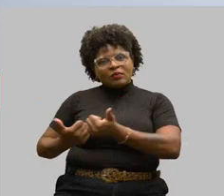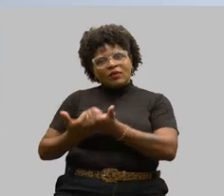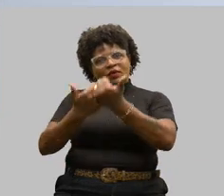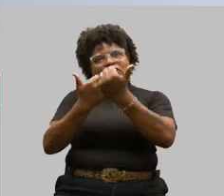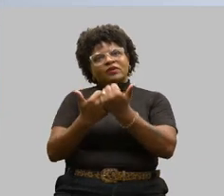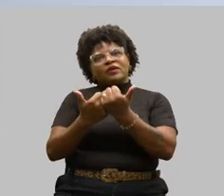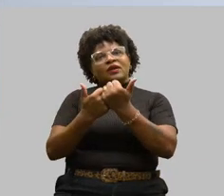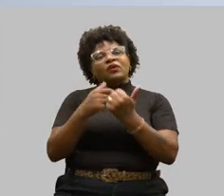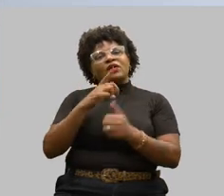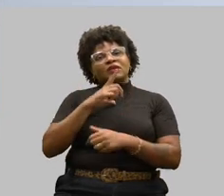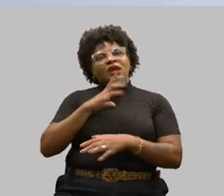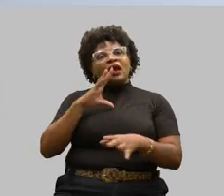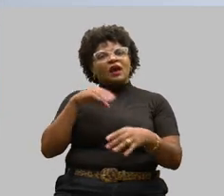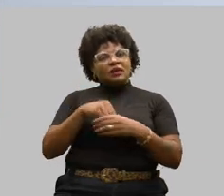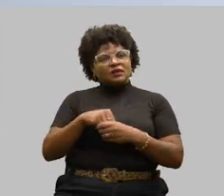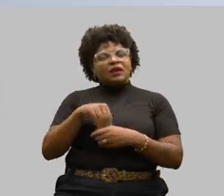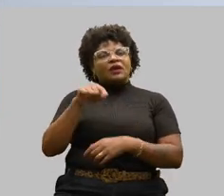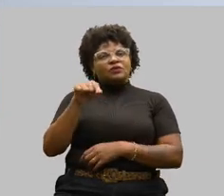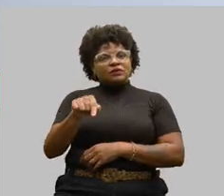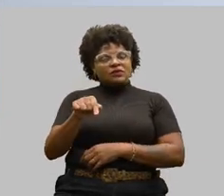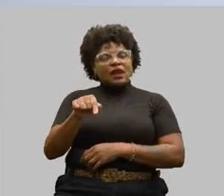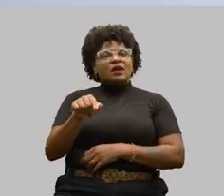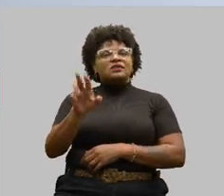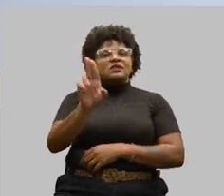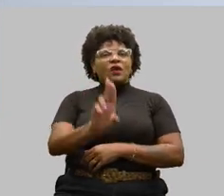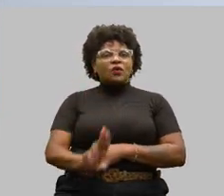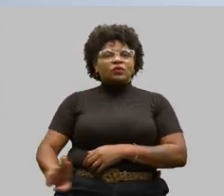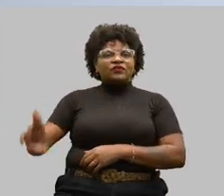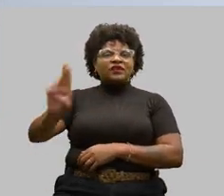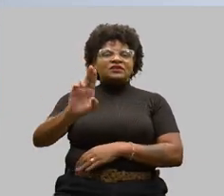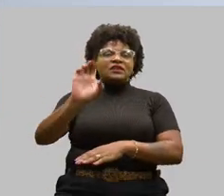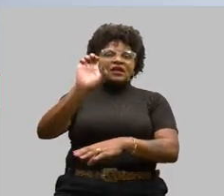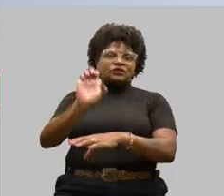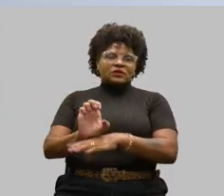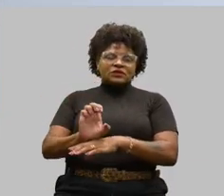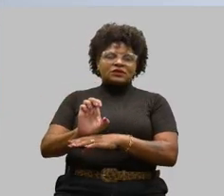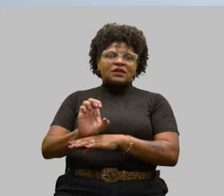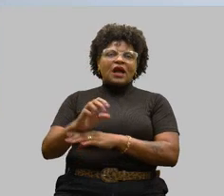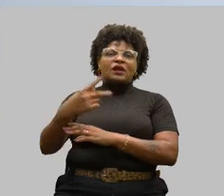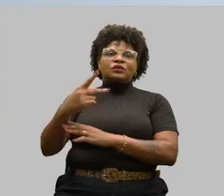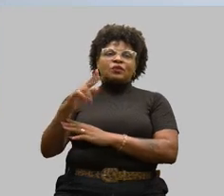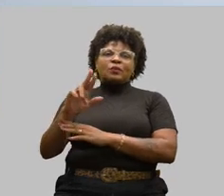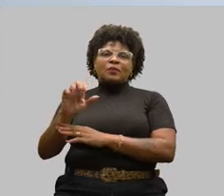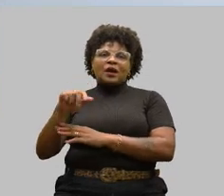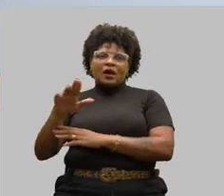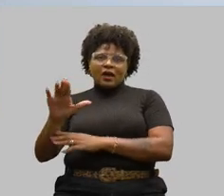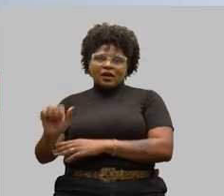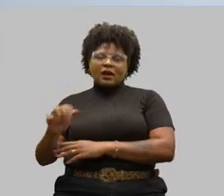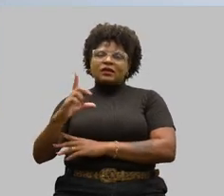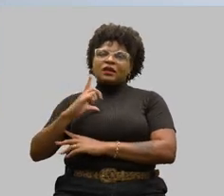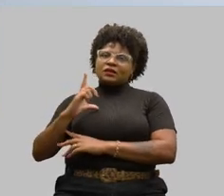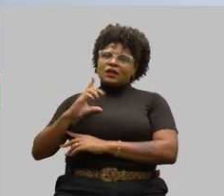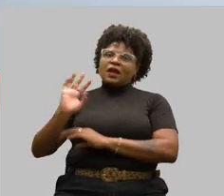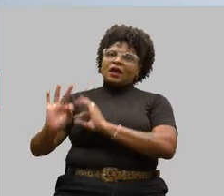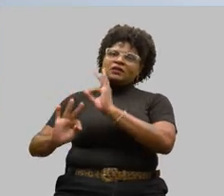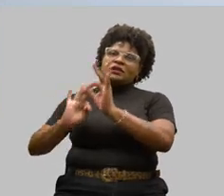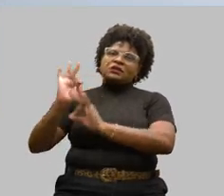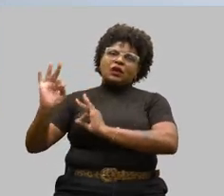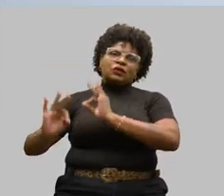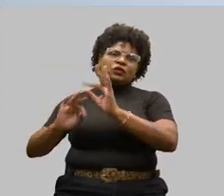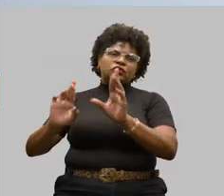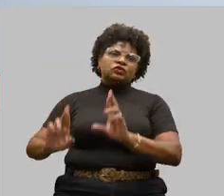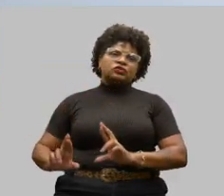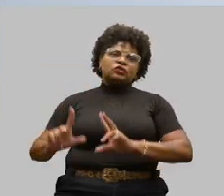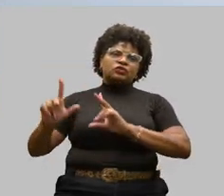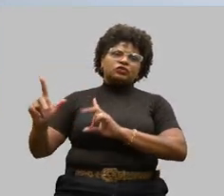unileu né que é a universidade é um estado do Paraná tem uma tecnologia também social diferenciada e